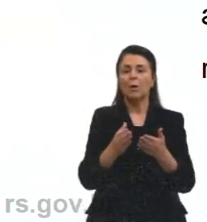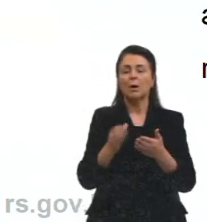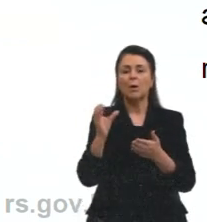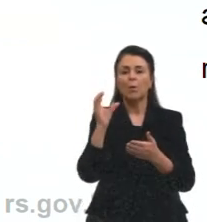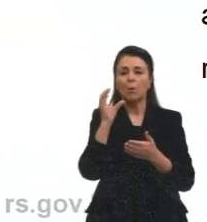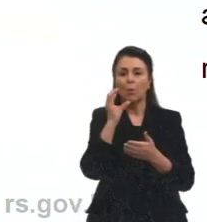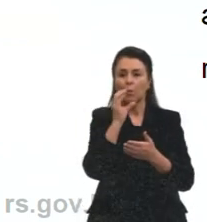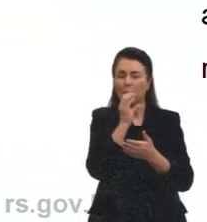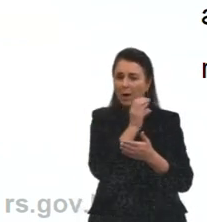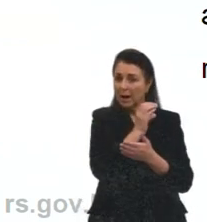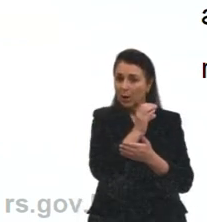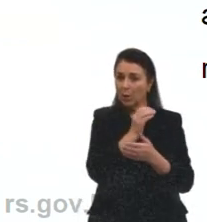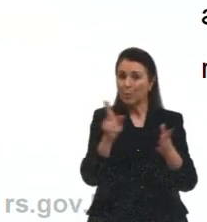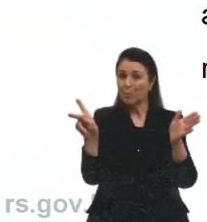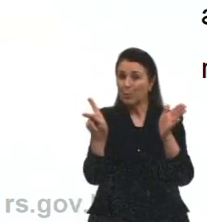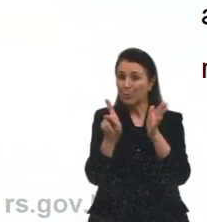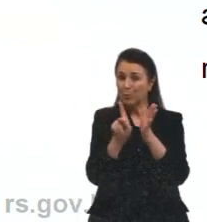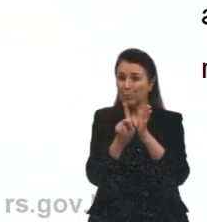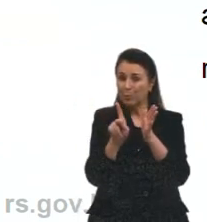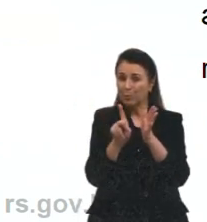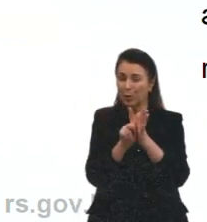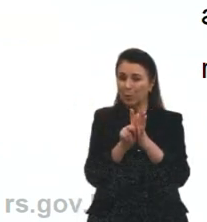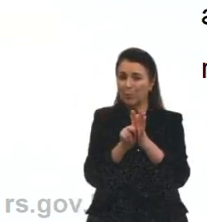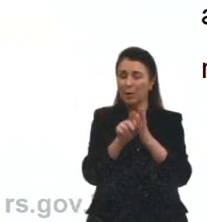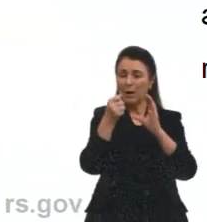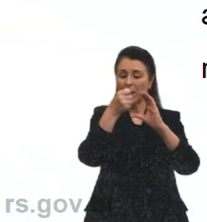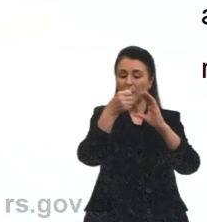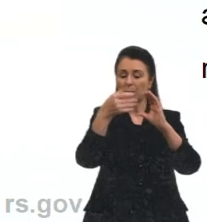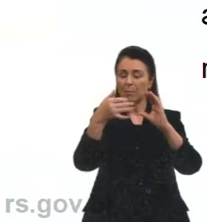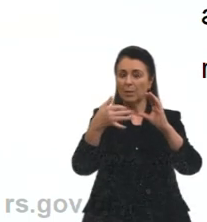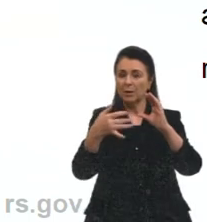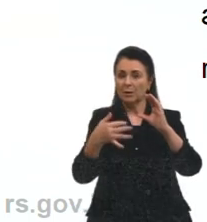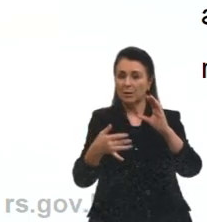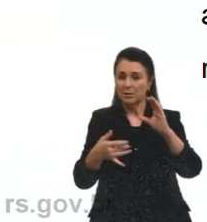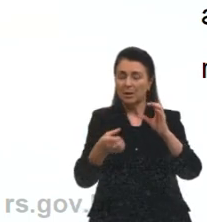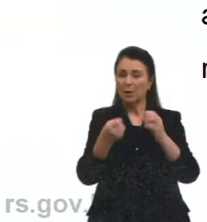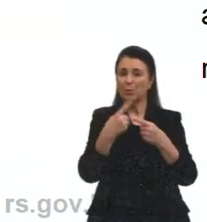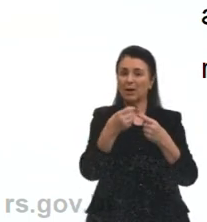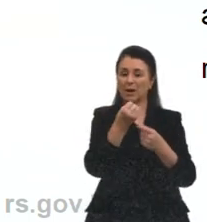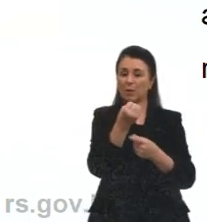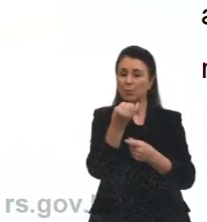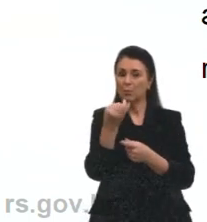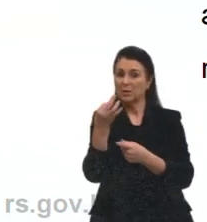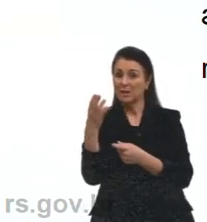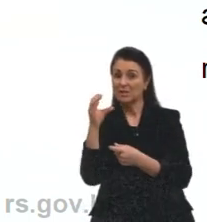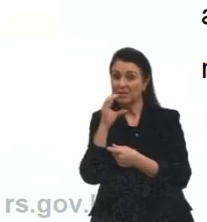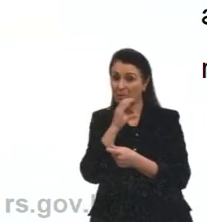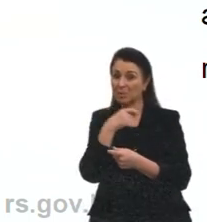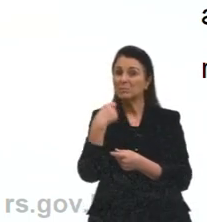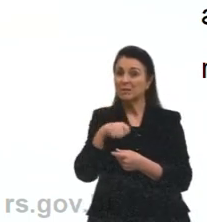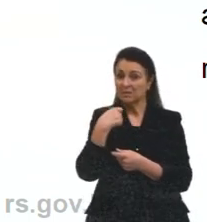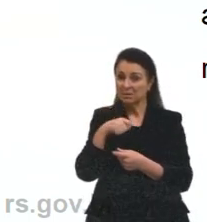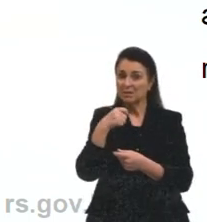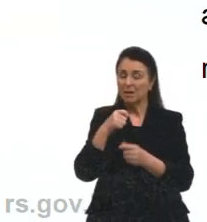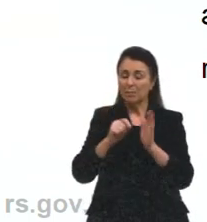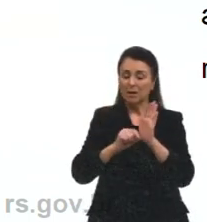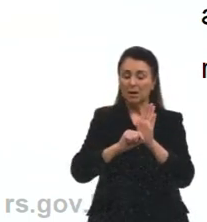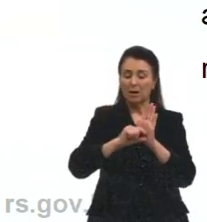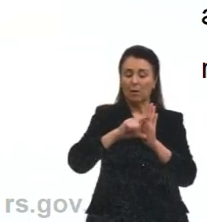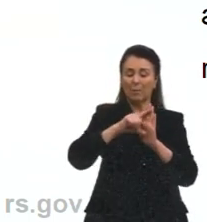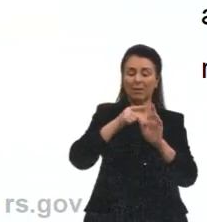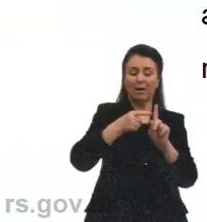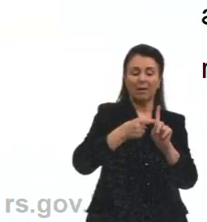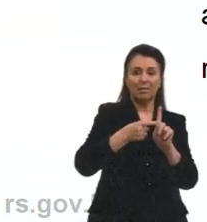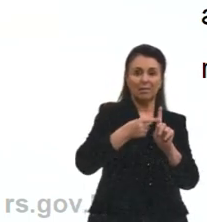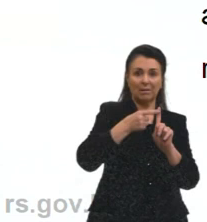específico que aquela capacidade naquela propriedade que é a quantidade o calor necessária para aumentar a